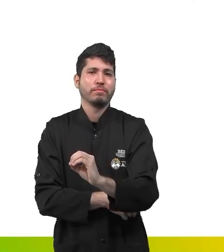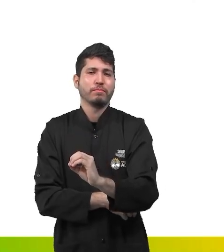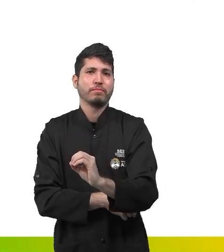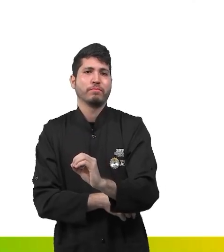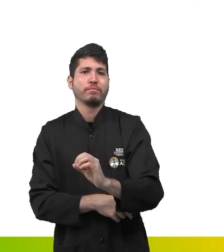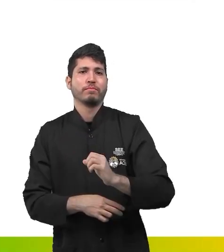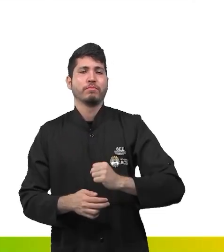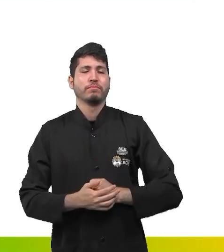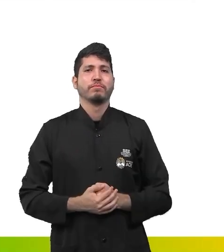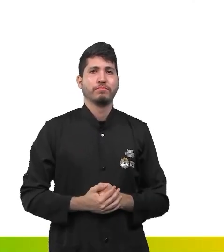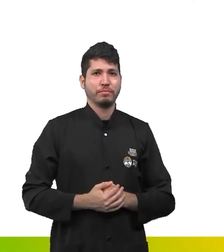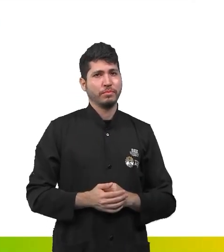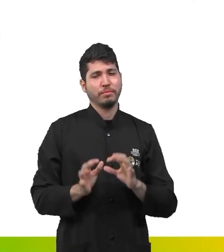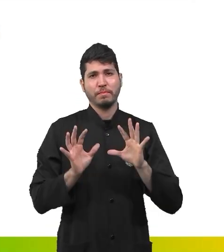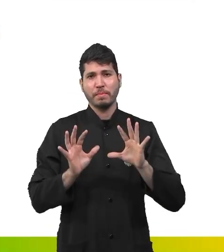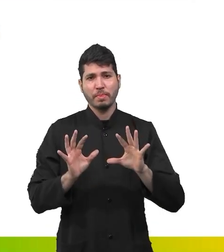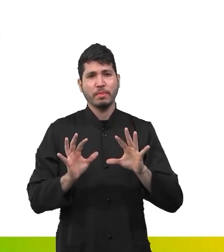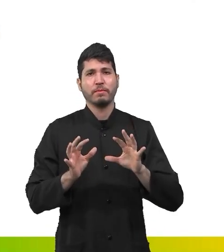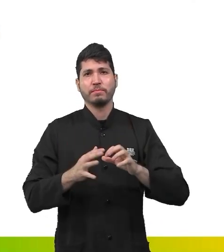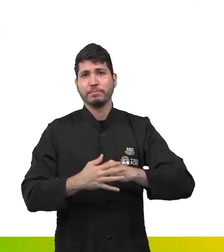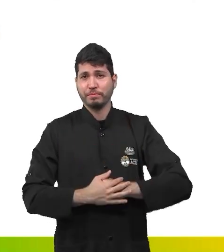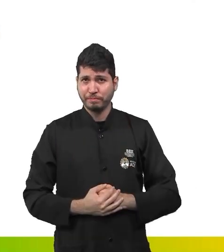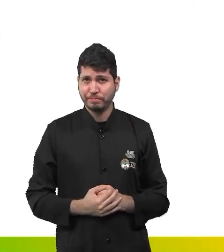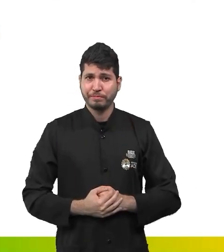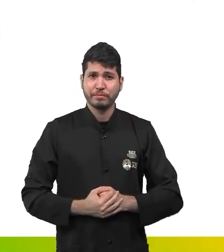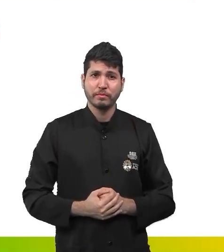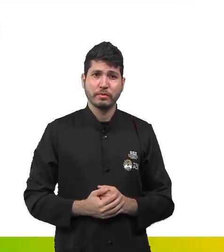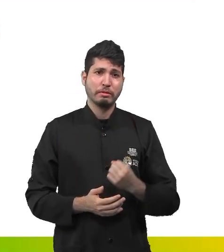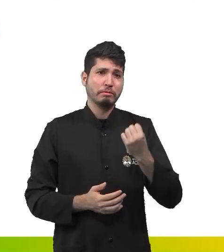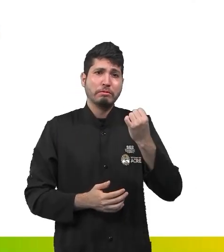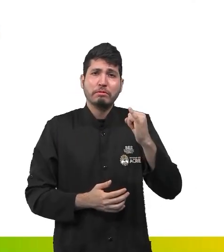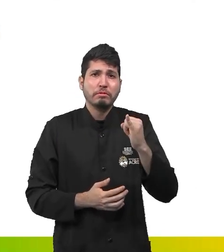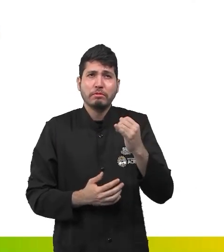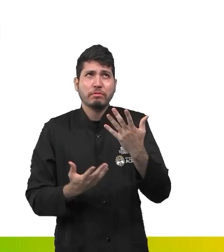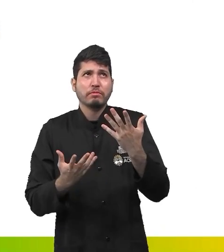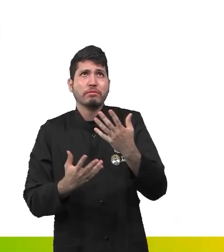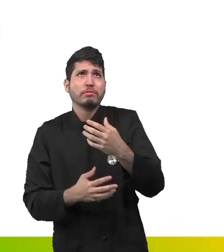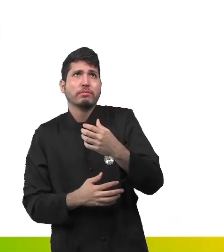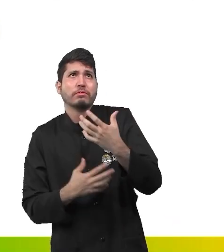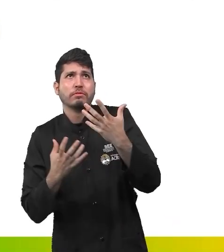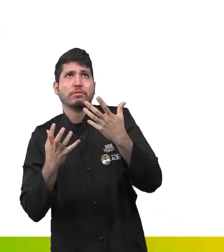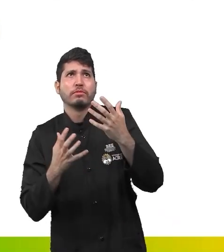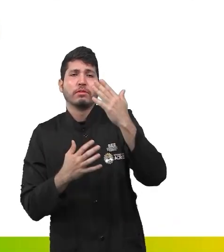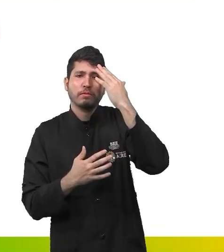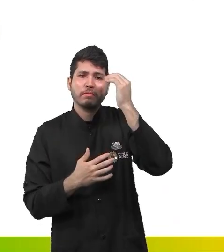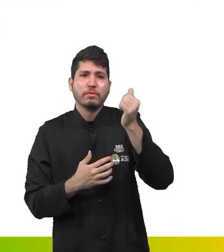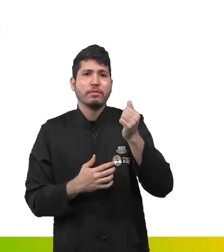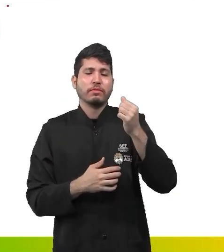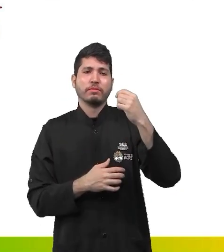eu colocar aqui que seja 6 horas, olha aí, quantas impressões nós